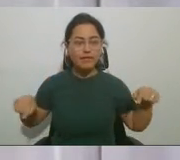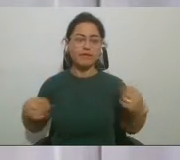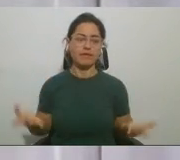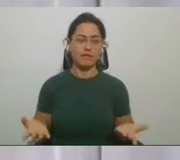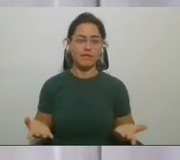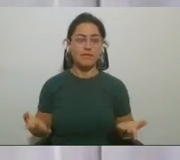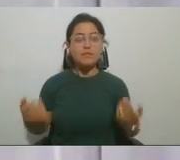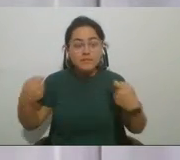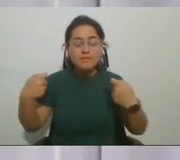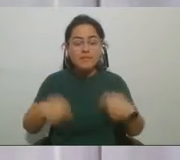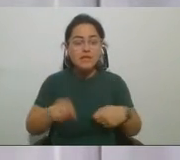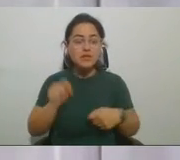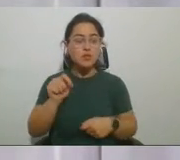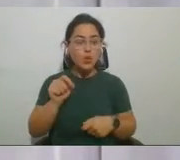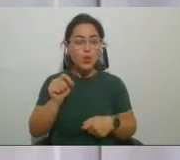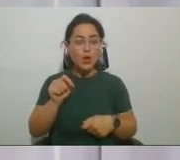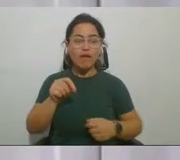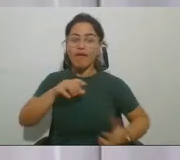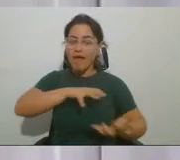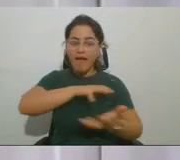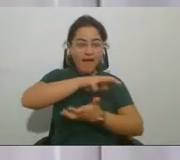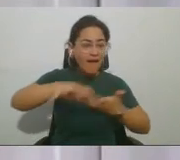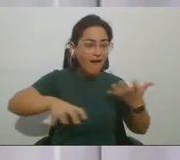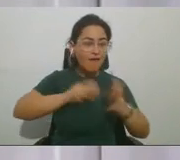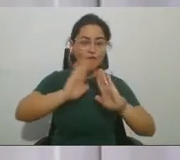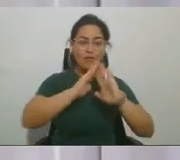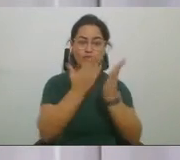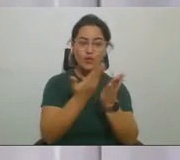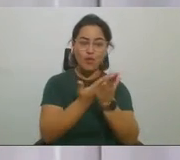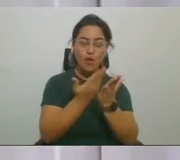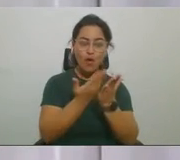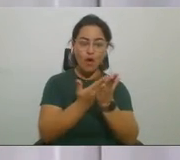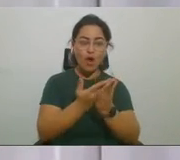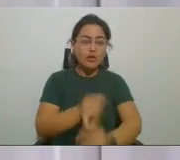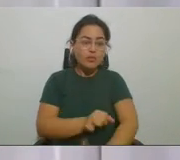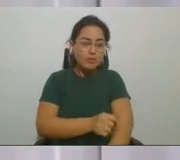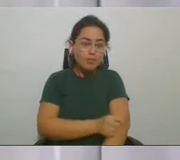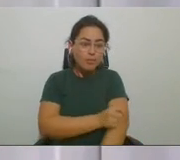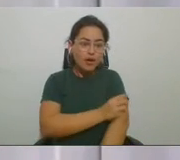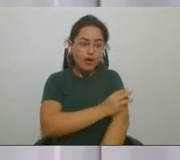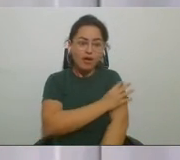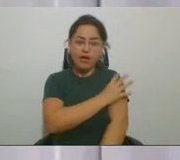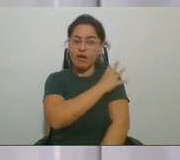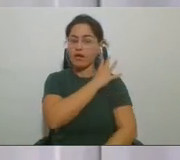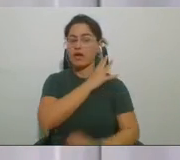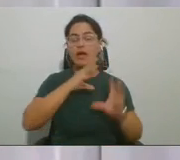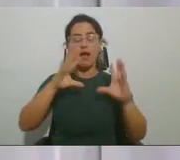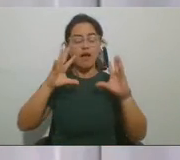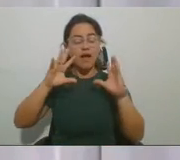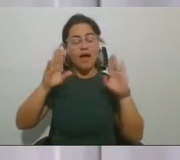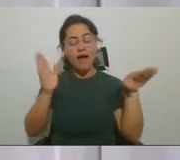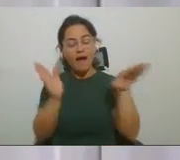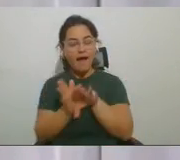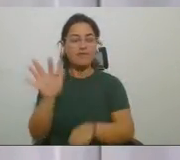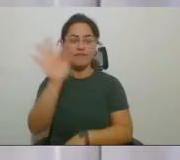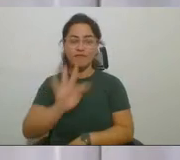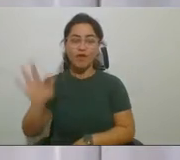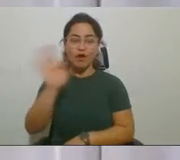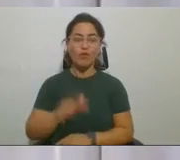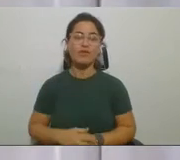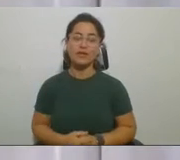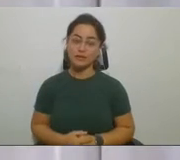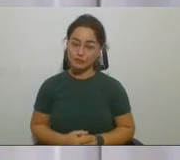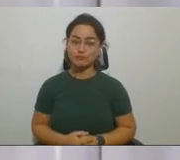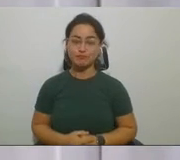integral, que vá da pré-escola até a universidade. É bastante utópico, mas